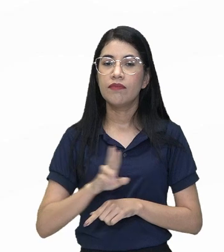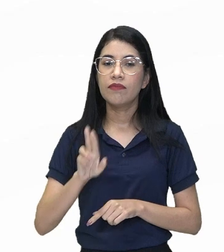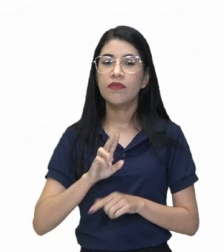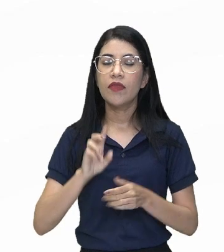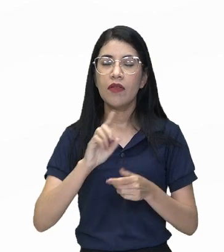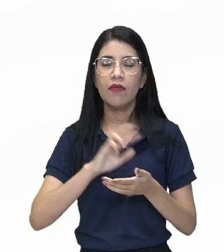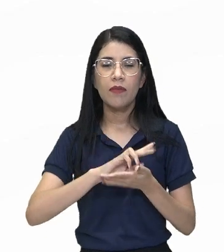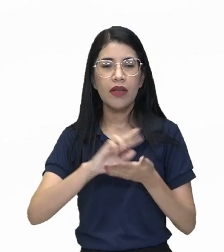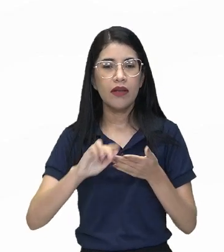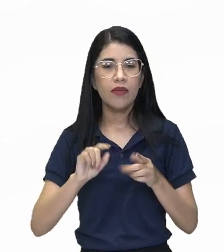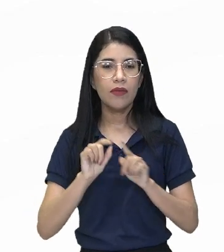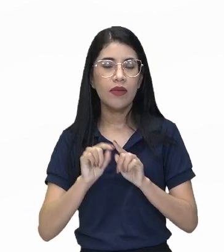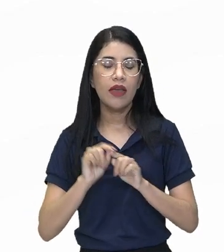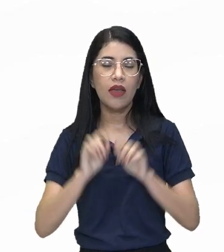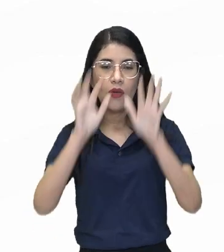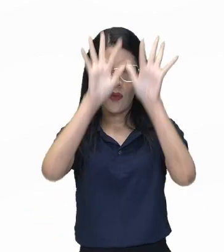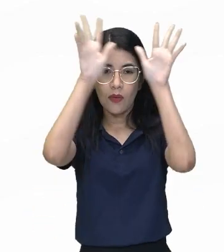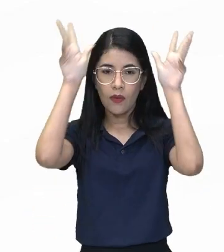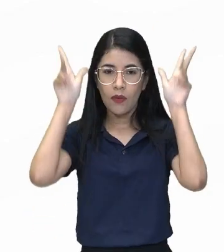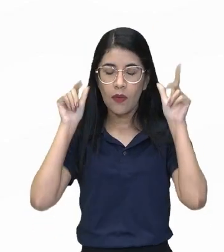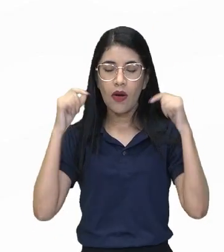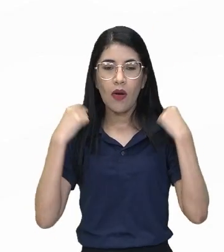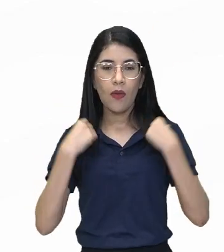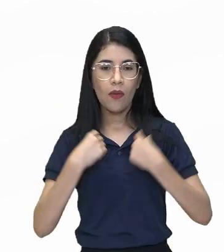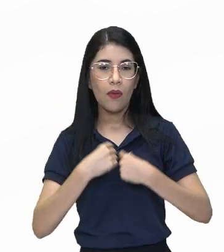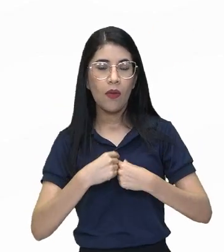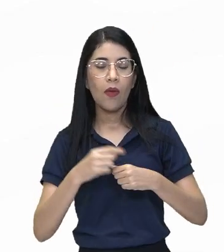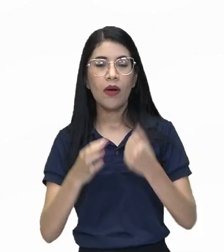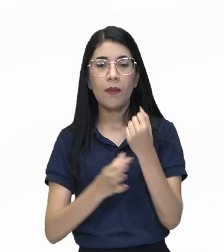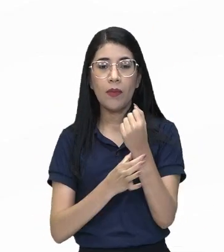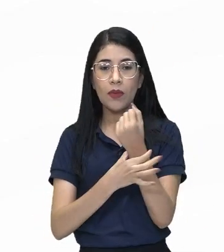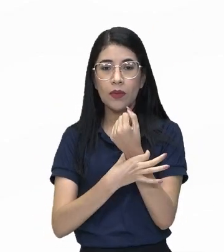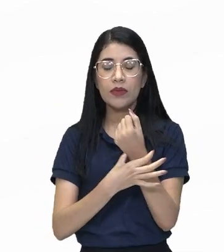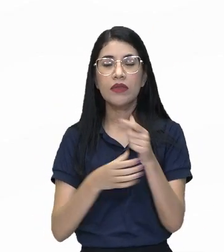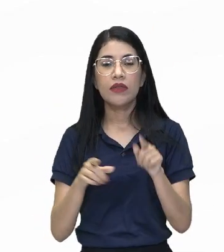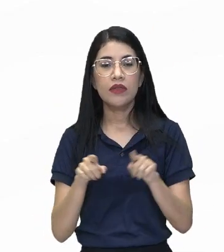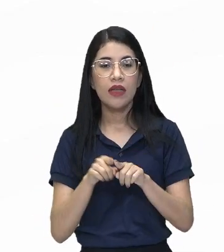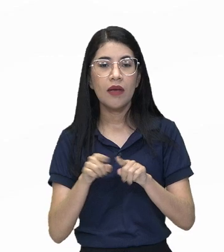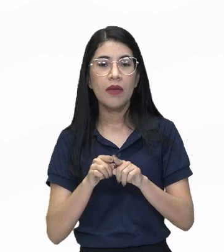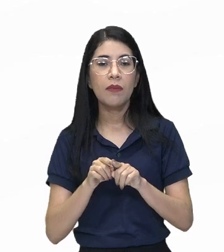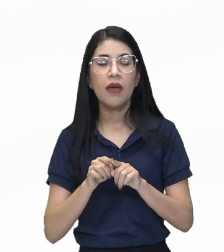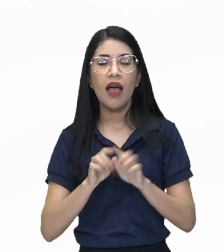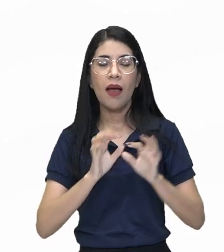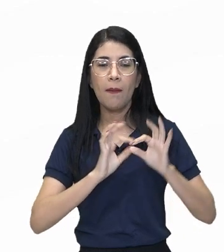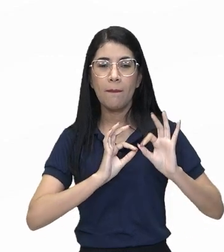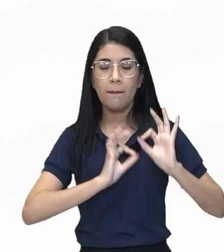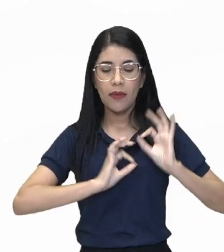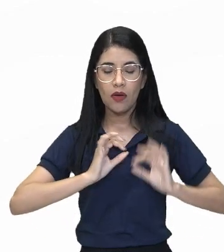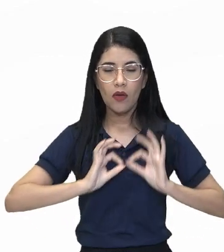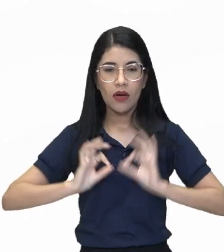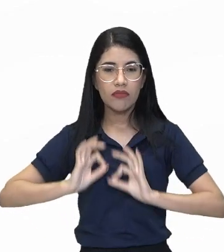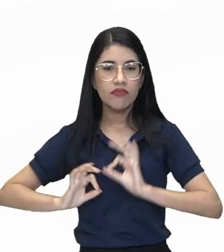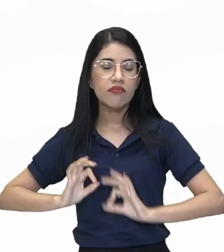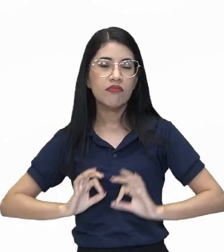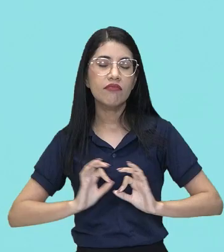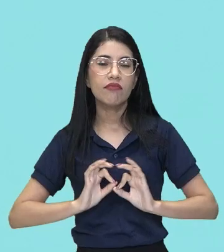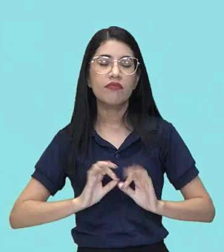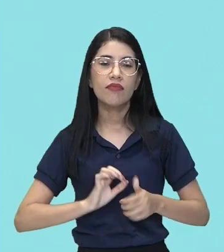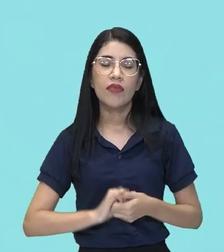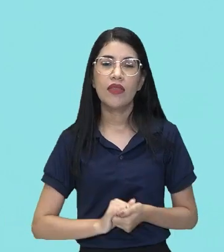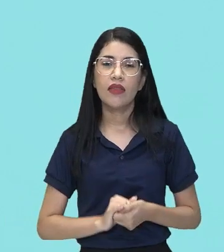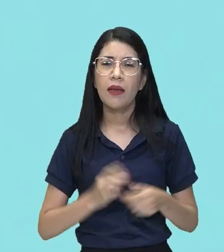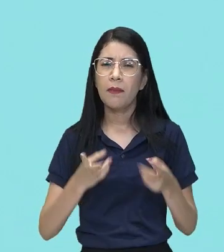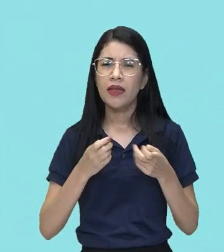utilitárias, produziam cocares, colares e pulseiras na ornamentação dos corpos. Olha